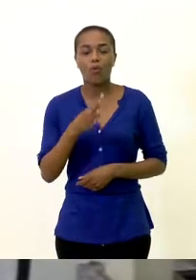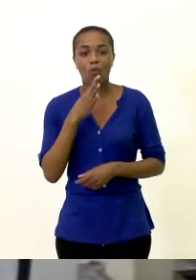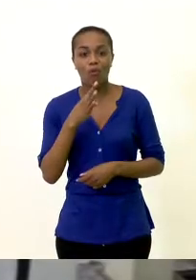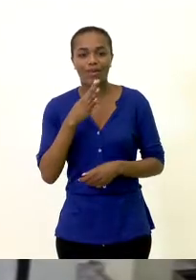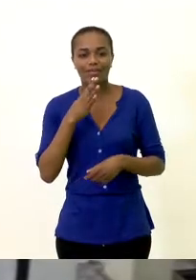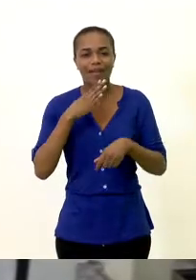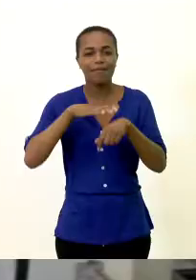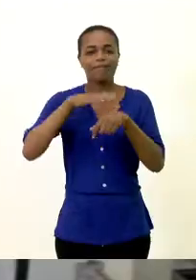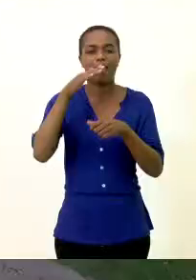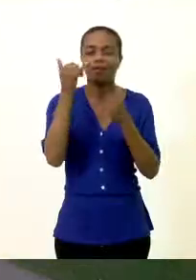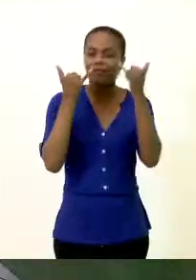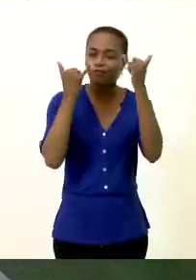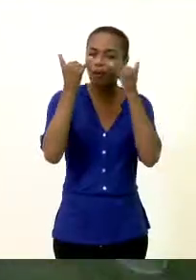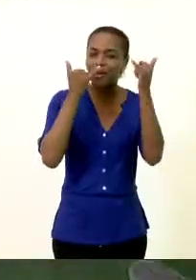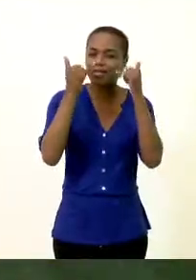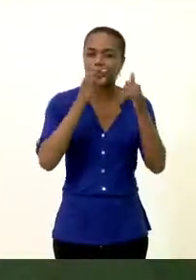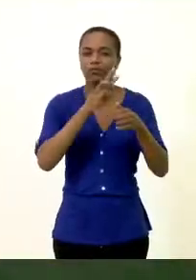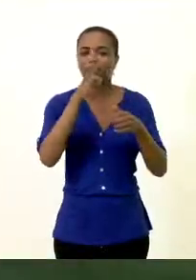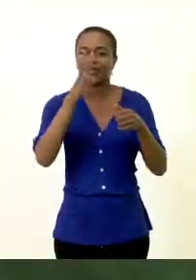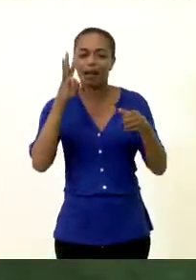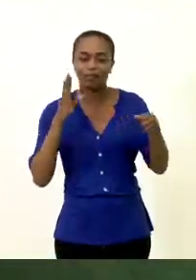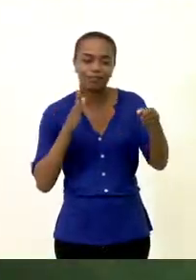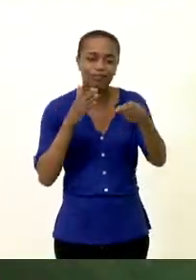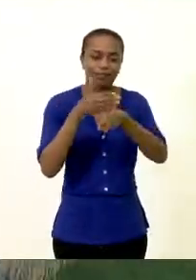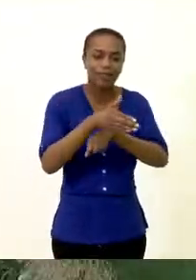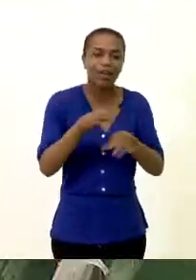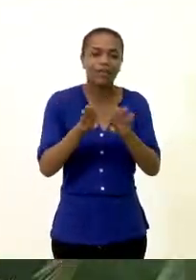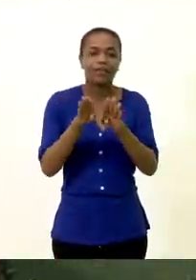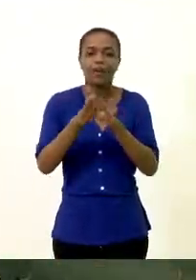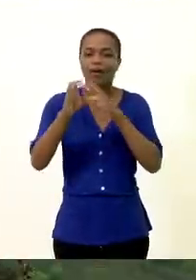comunidade. Conheça outros detalhes por meio